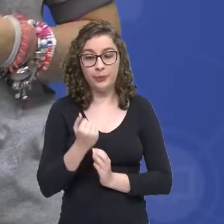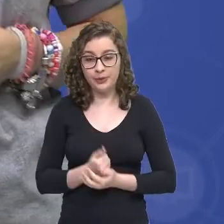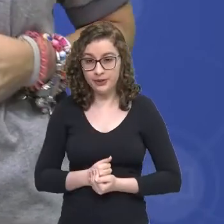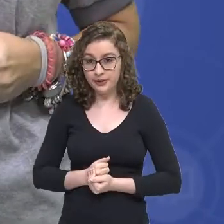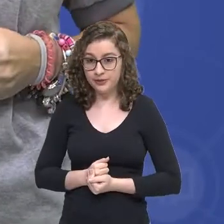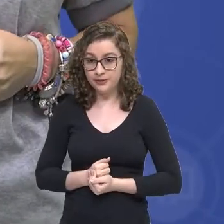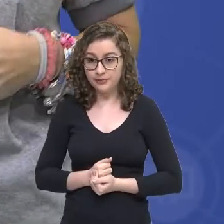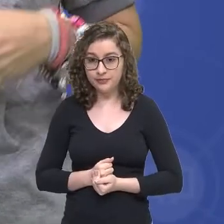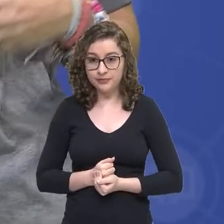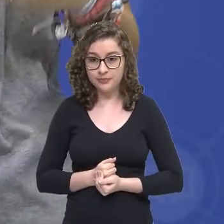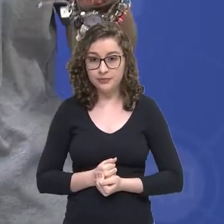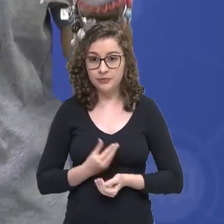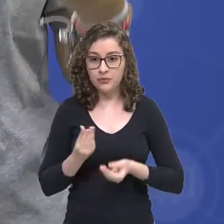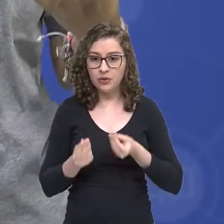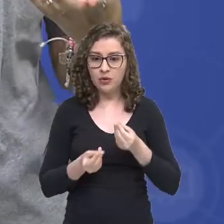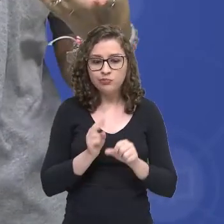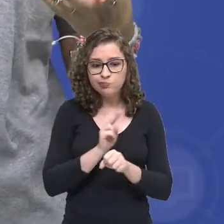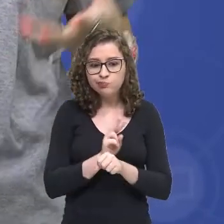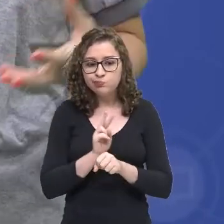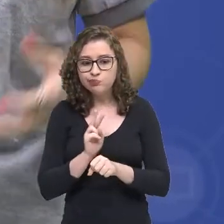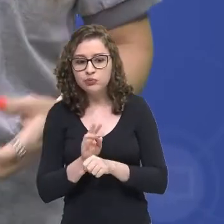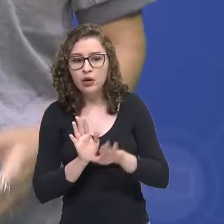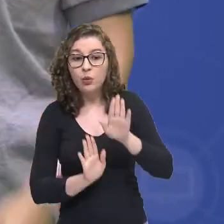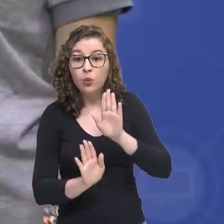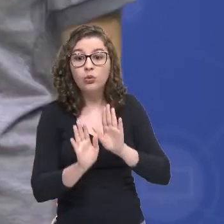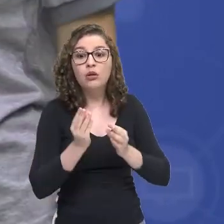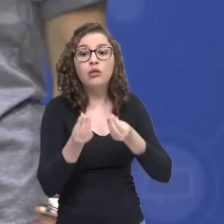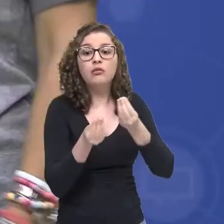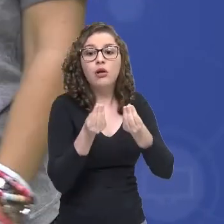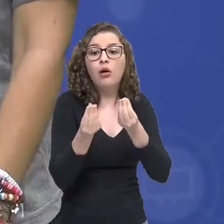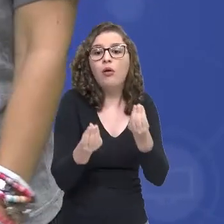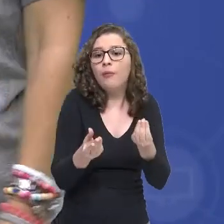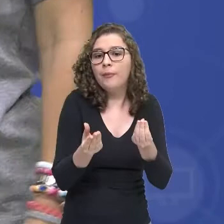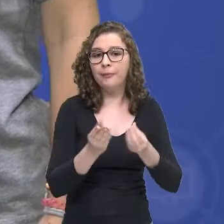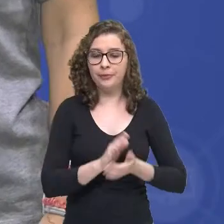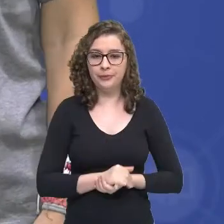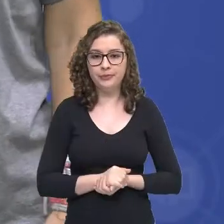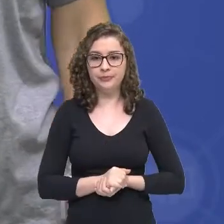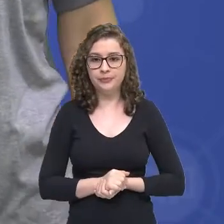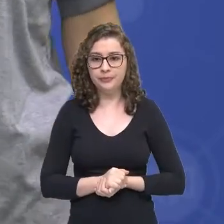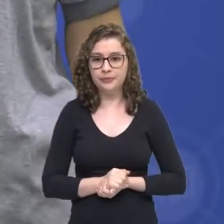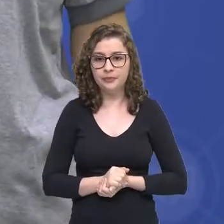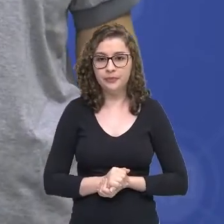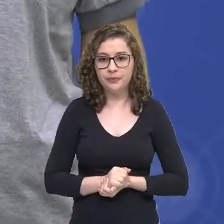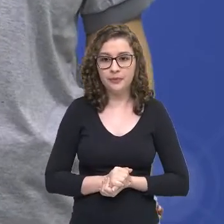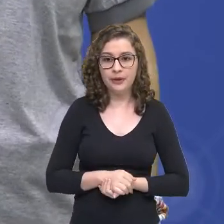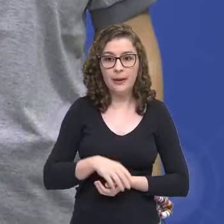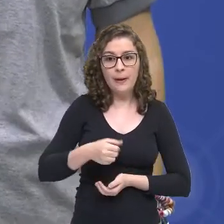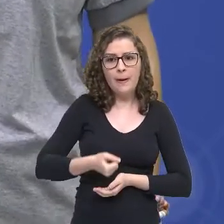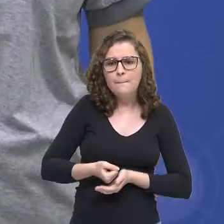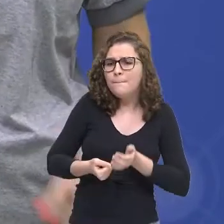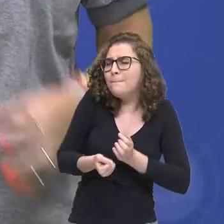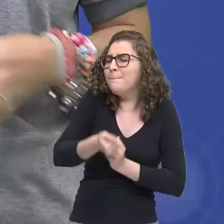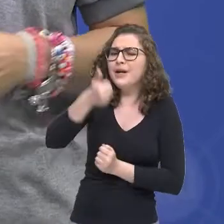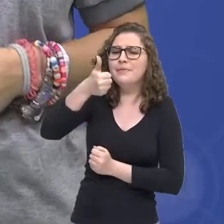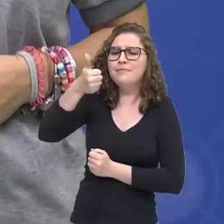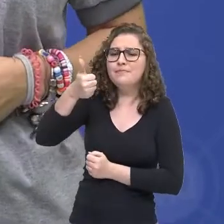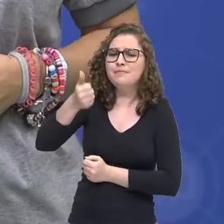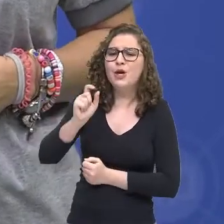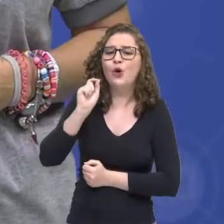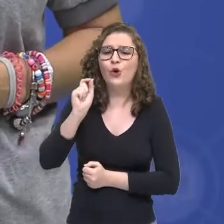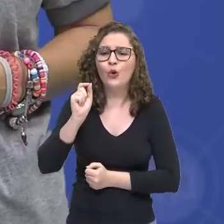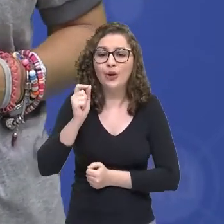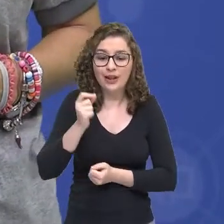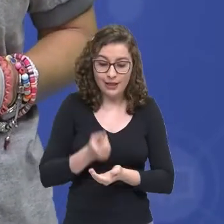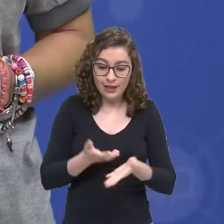esse cuidado, como que é esse cuidado, né? E a gente tem que começar aí pensando primeiramente desde o